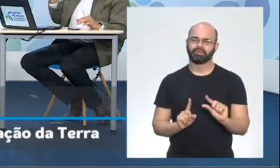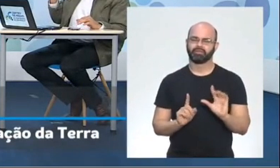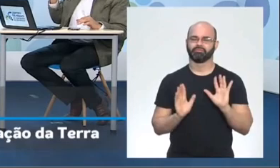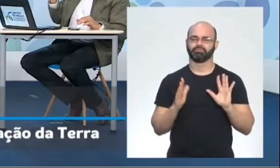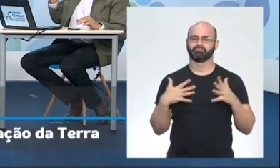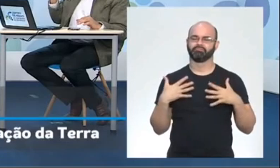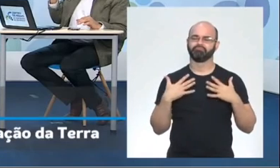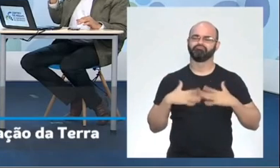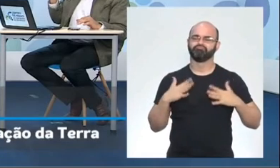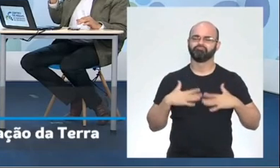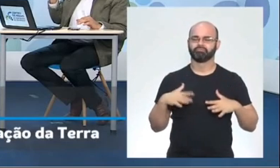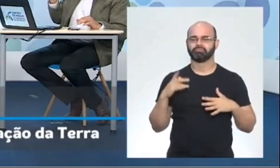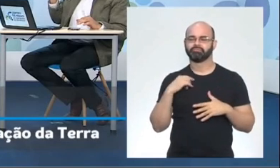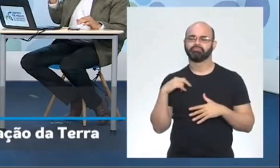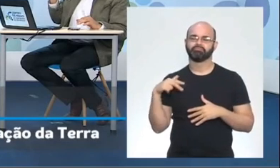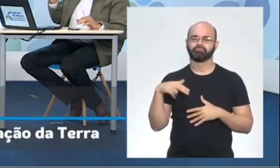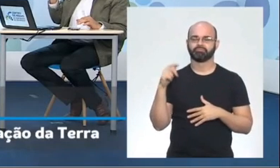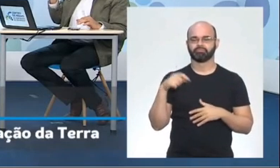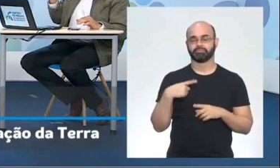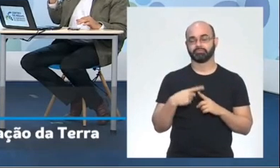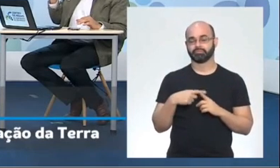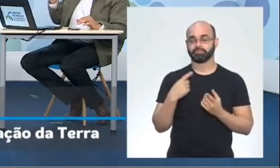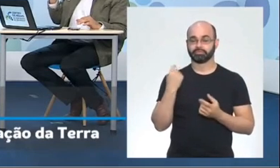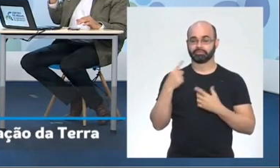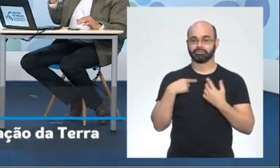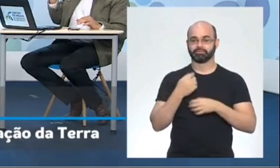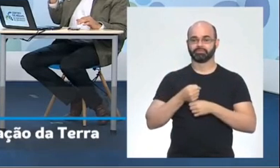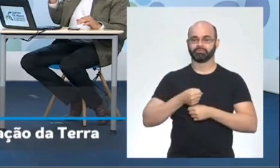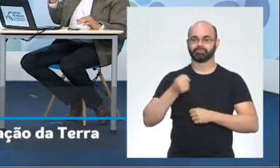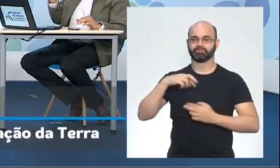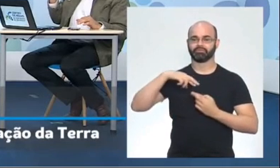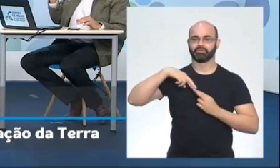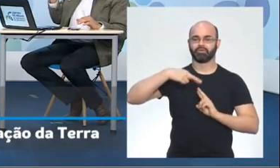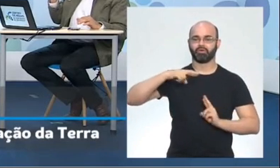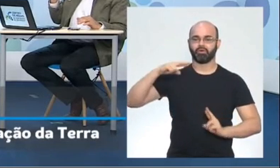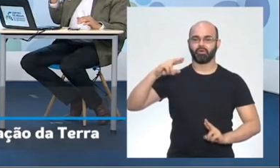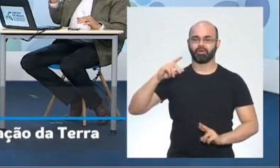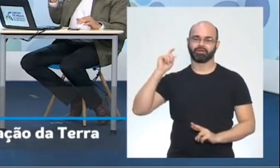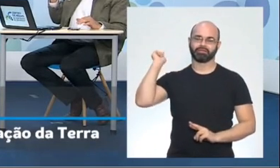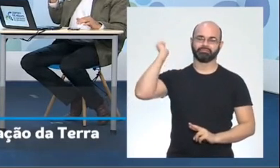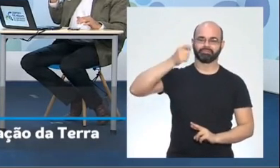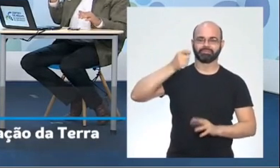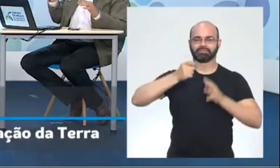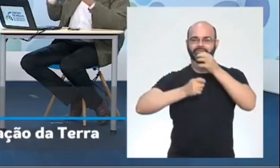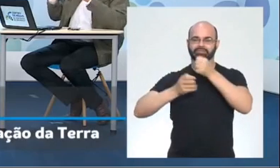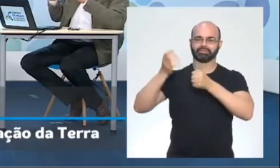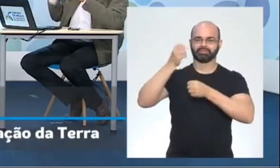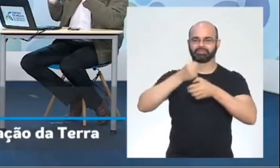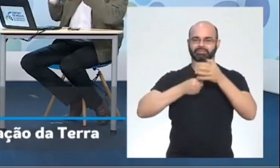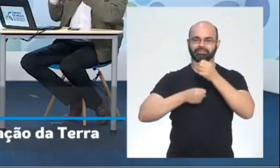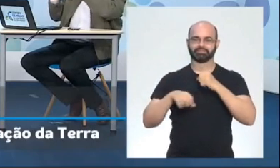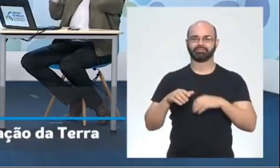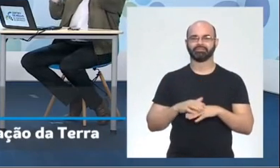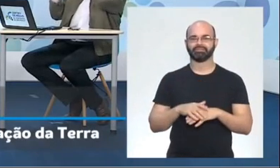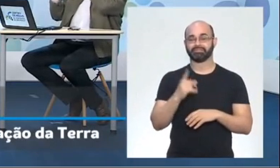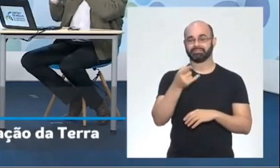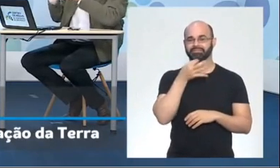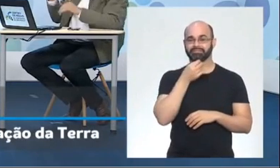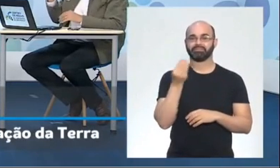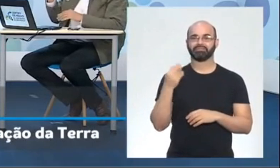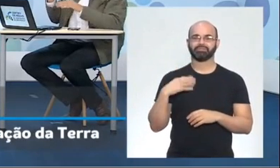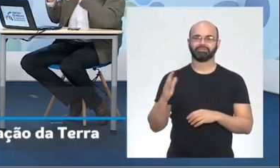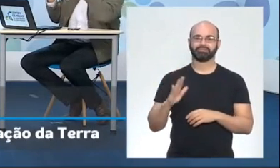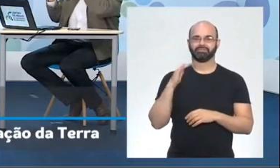ele possa caminhar, porque às vezes ele usa as cordas, né, nessas regiões mais acidentadas. Minha né? maior aventura seria subir correndo o